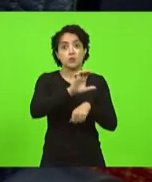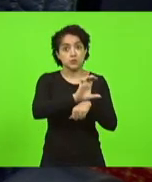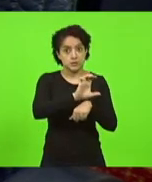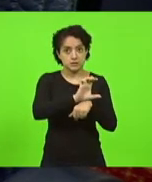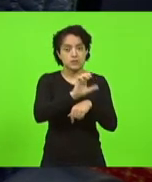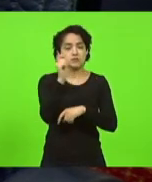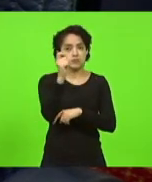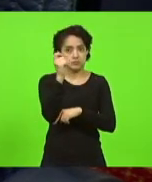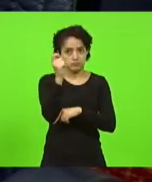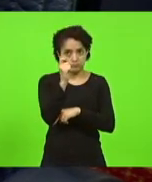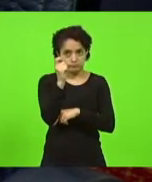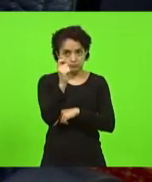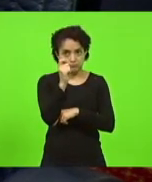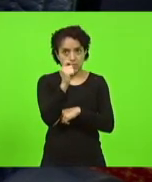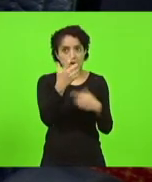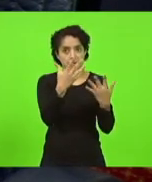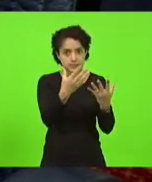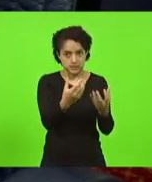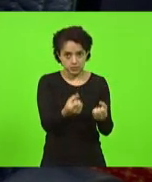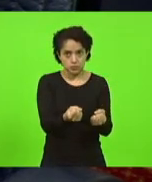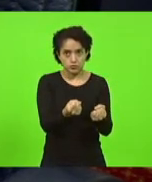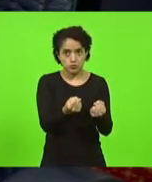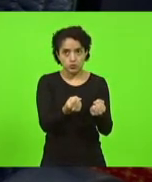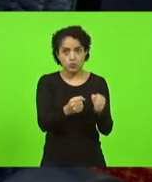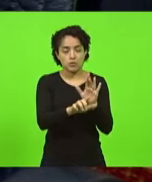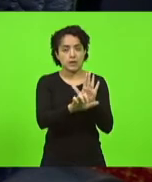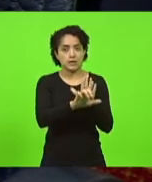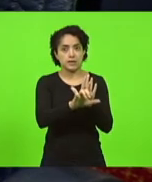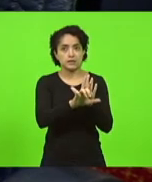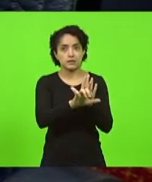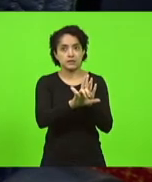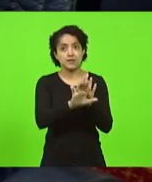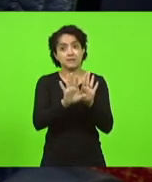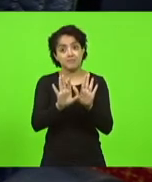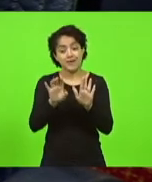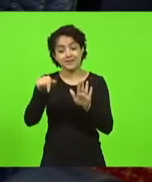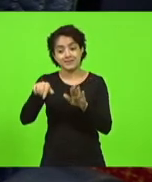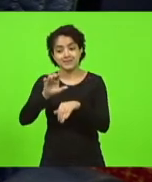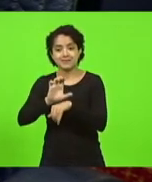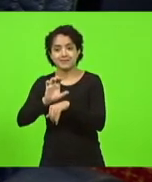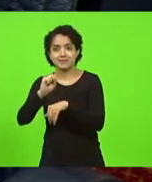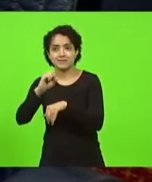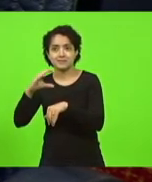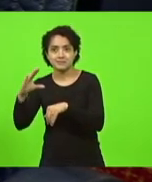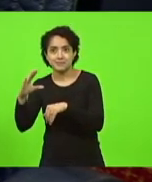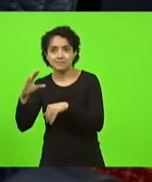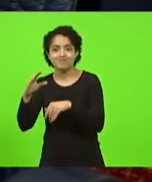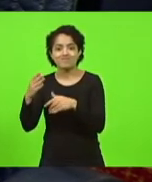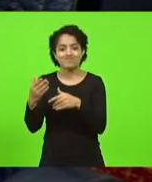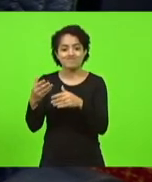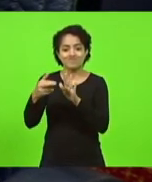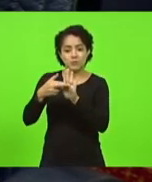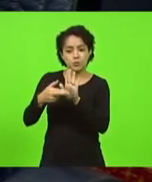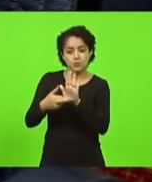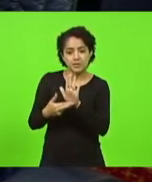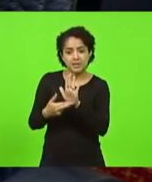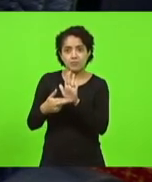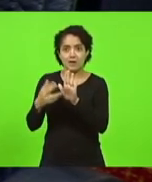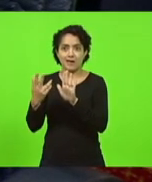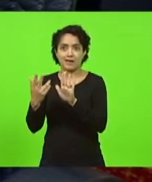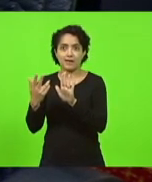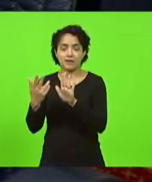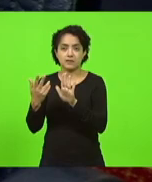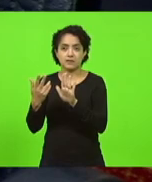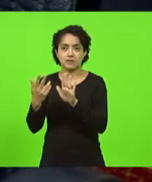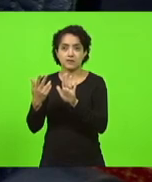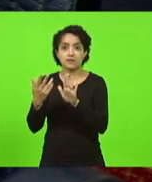essa proibição lá. Como Santa Catarina não tem uma medida restritiva nesse sentido, nós tivemos